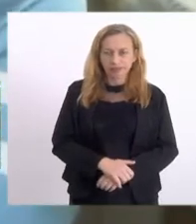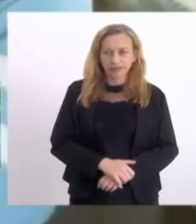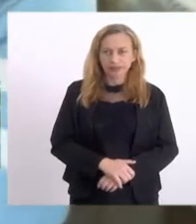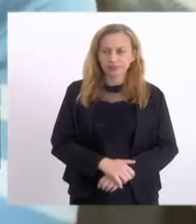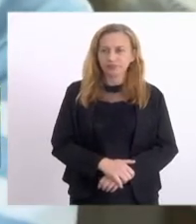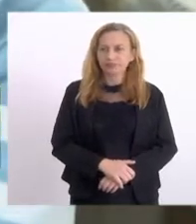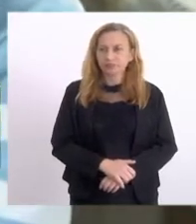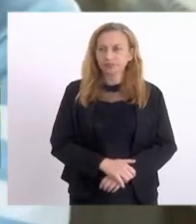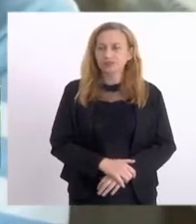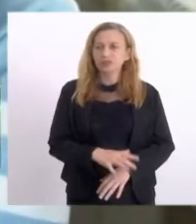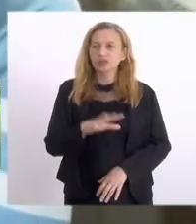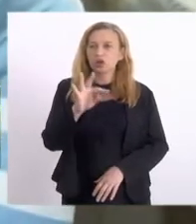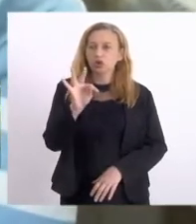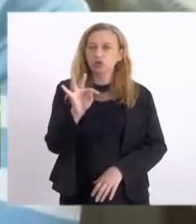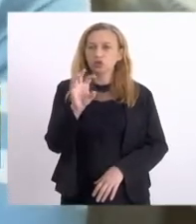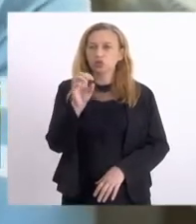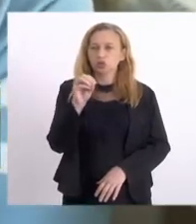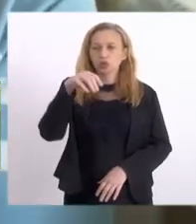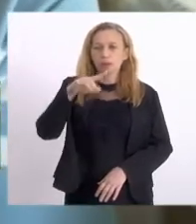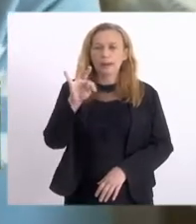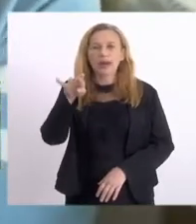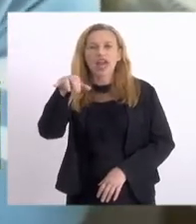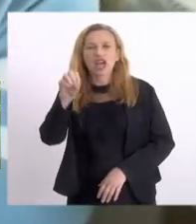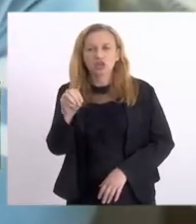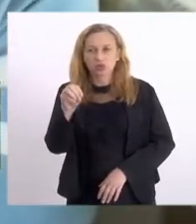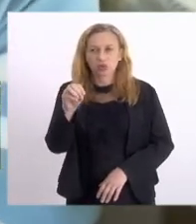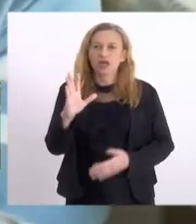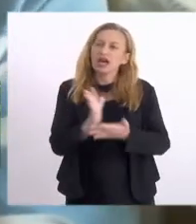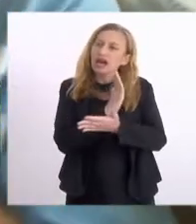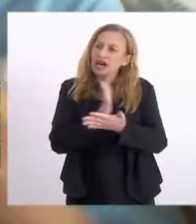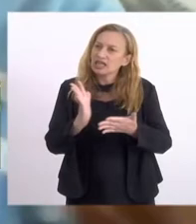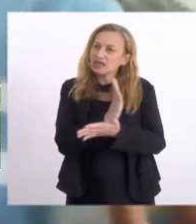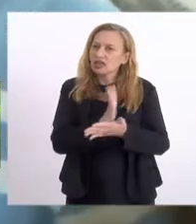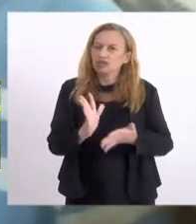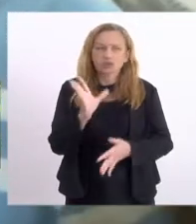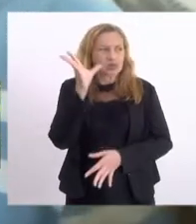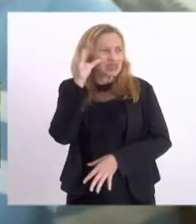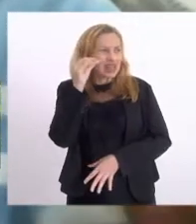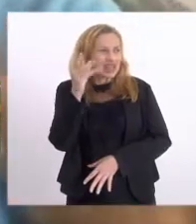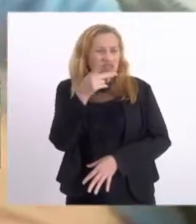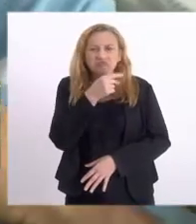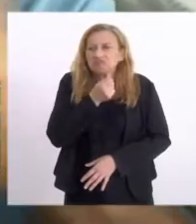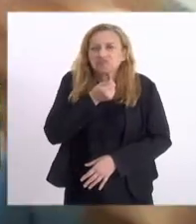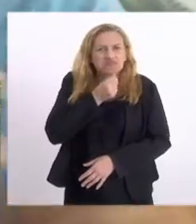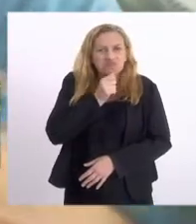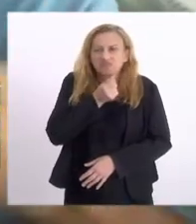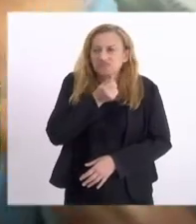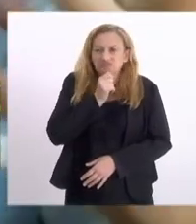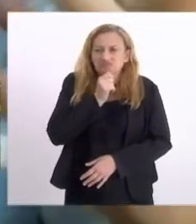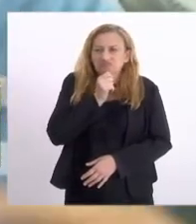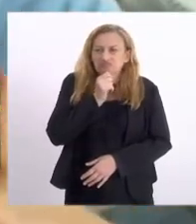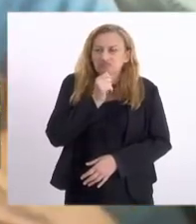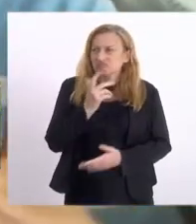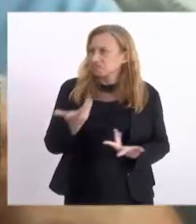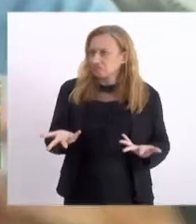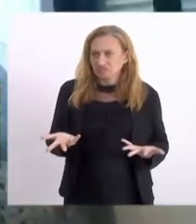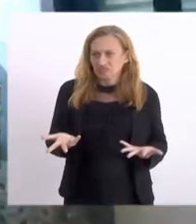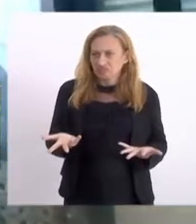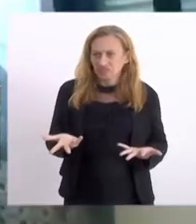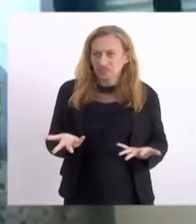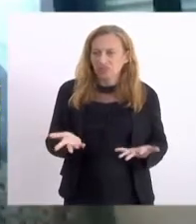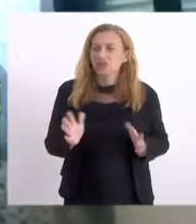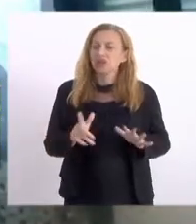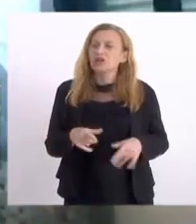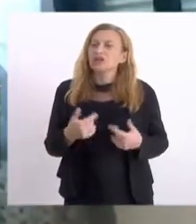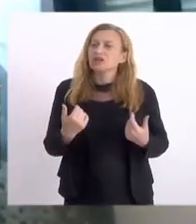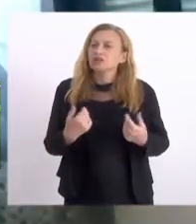é tombamento. Tombamento, muitas vezes, não interessa a ninguém, porque amarra todas as possíveis... Não, e teria que